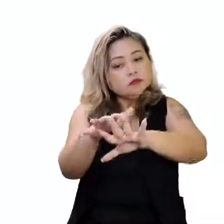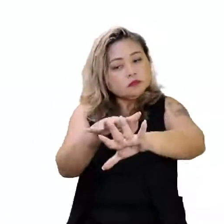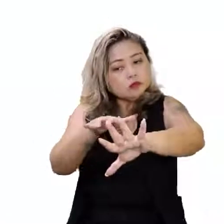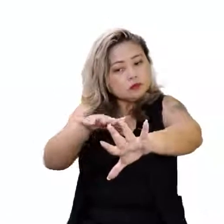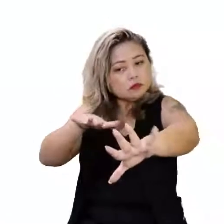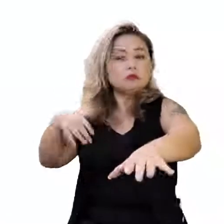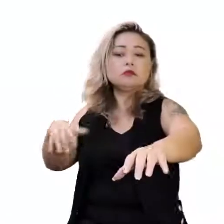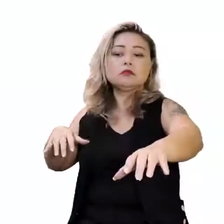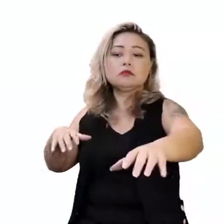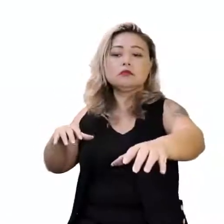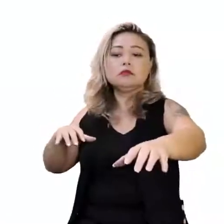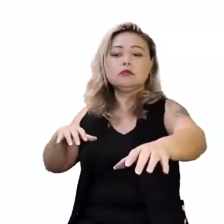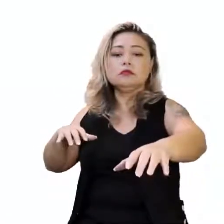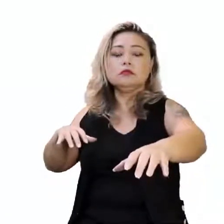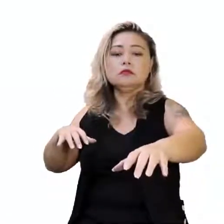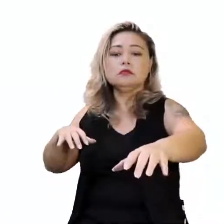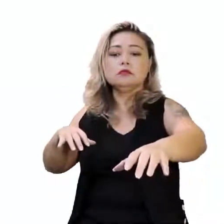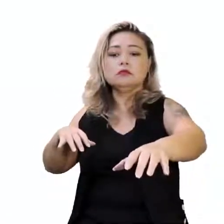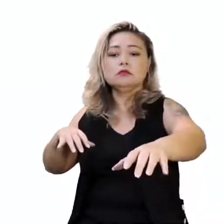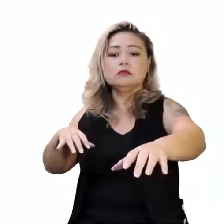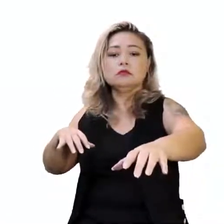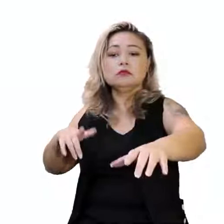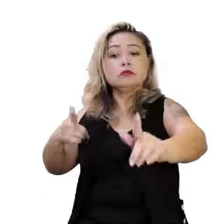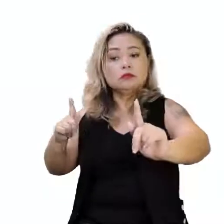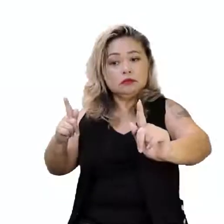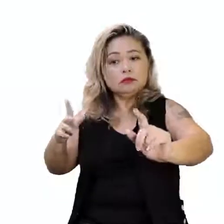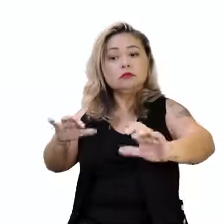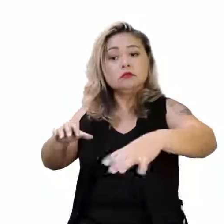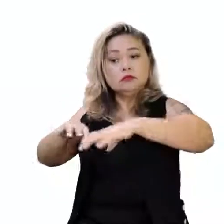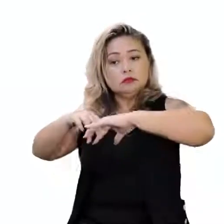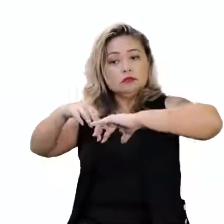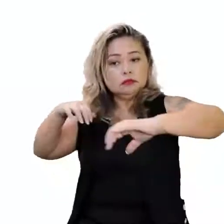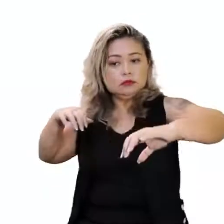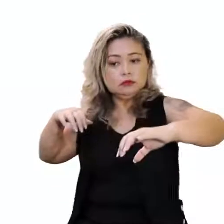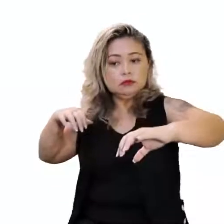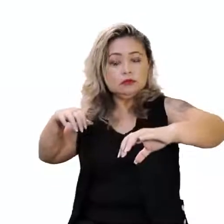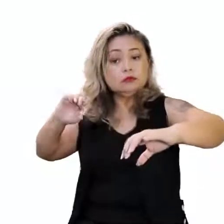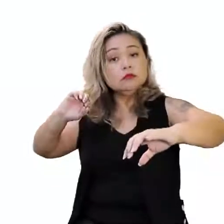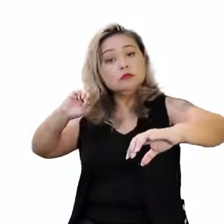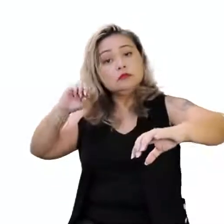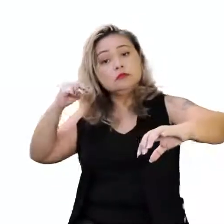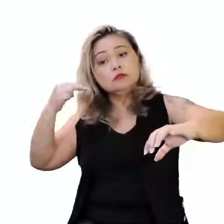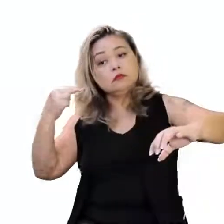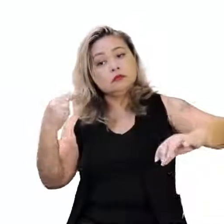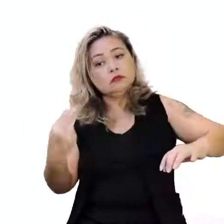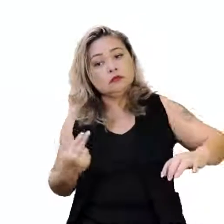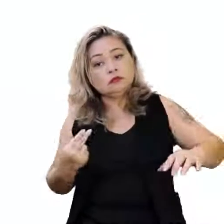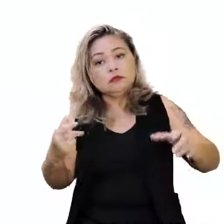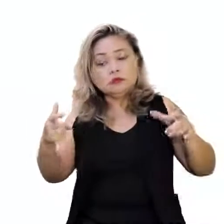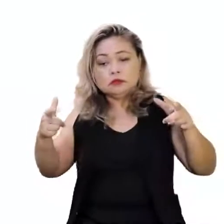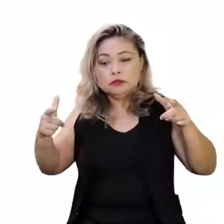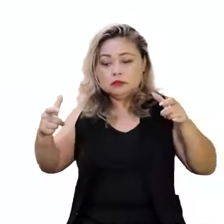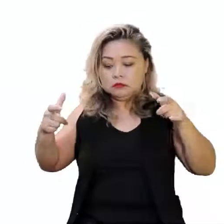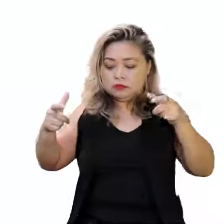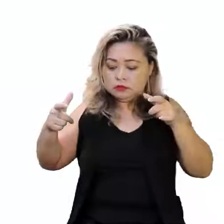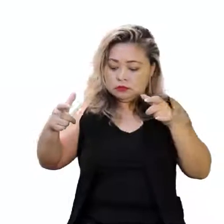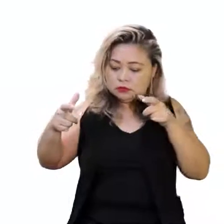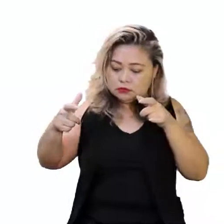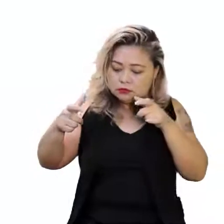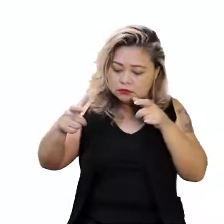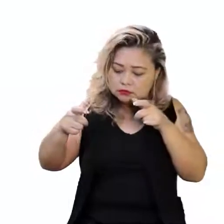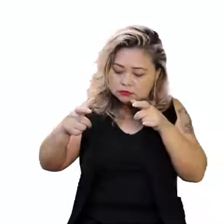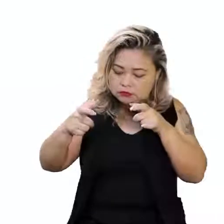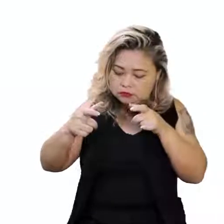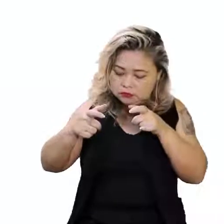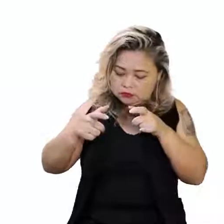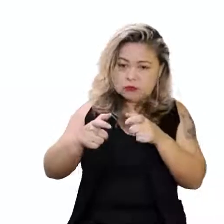um está num ambiente, o outro está no outro, geograficamente isolados. Ou pode acontecer a redução do fluxo